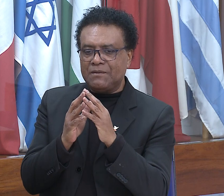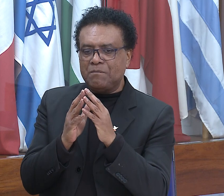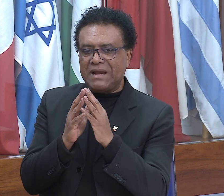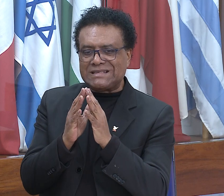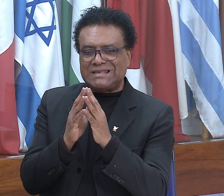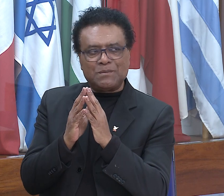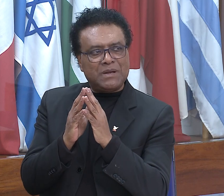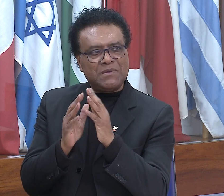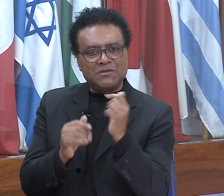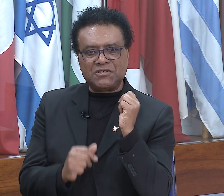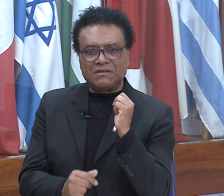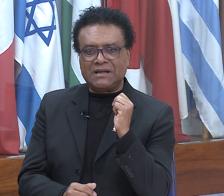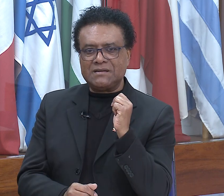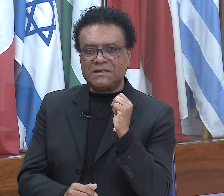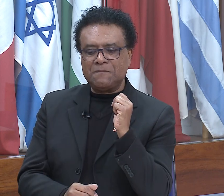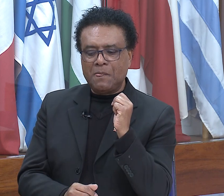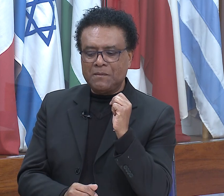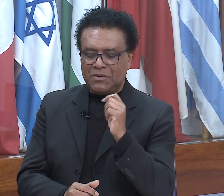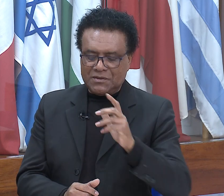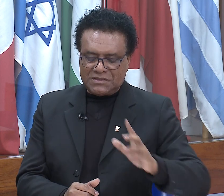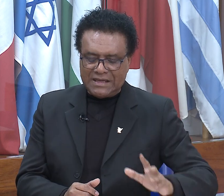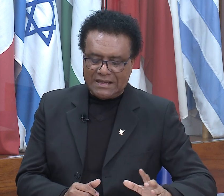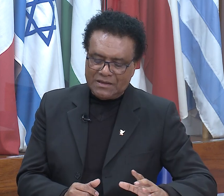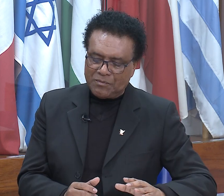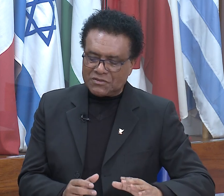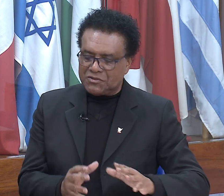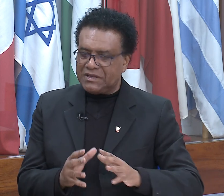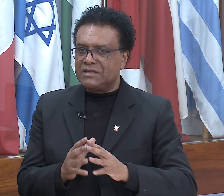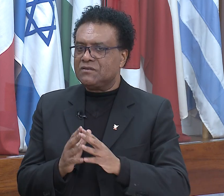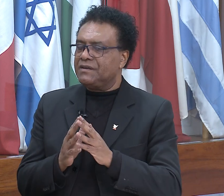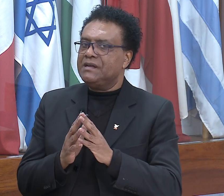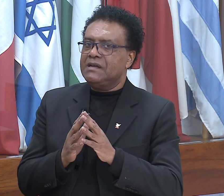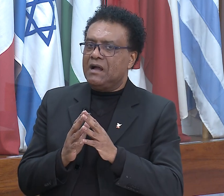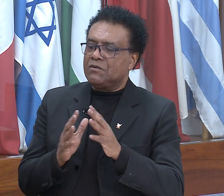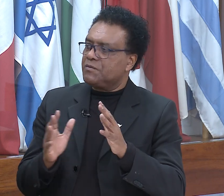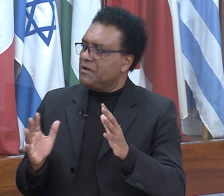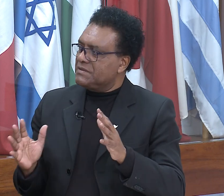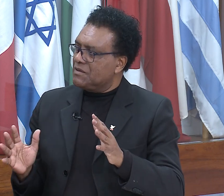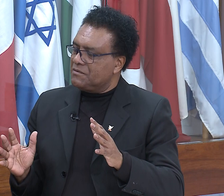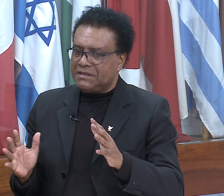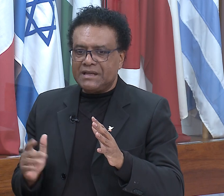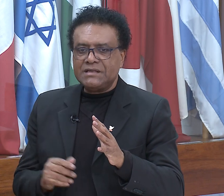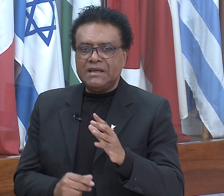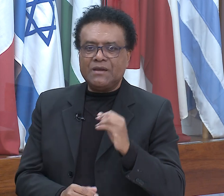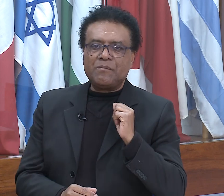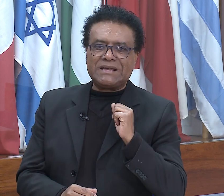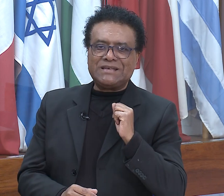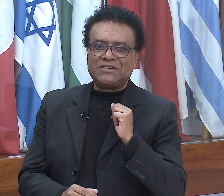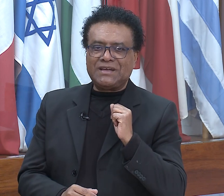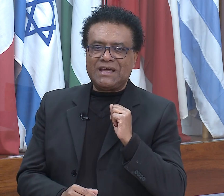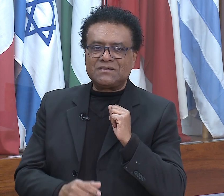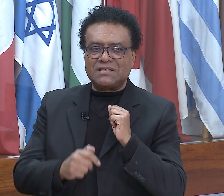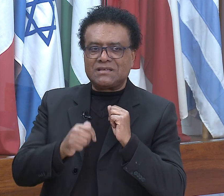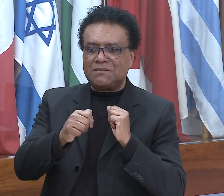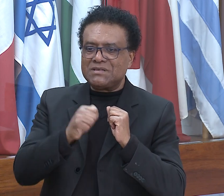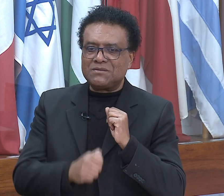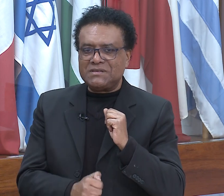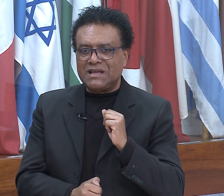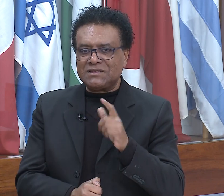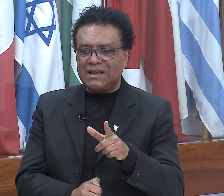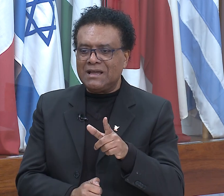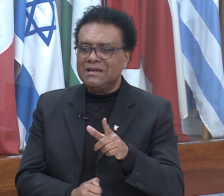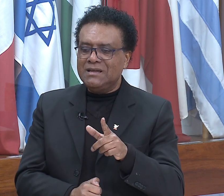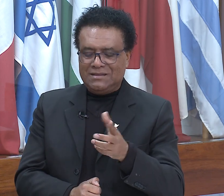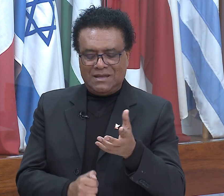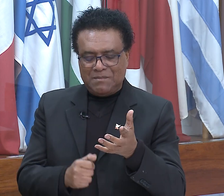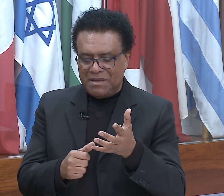é um prazer para mim quando eu chego na Câmara porque eu sei que ali eu posso ajudar a resolver alguns problemas da comunidade é um prazer prática Siga essa